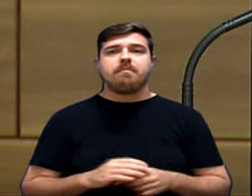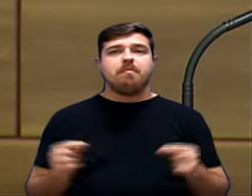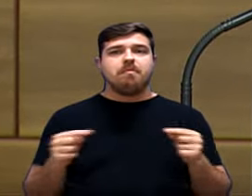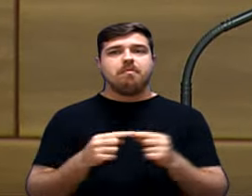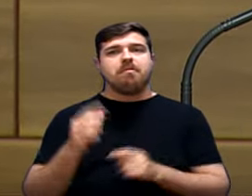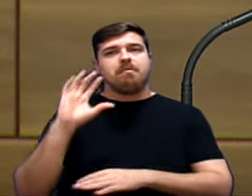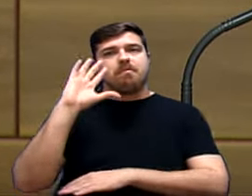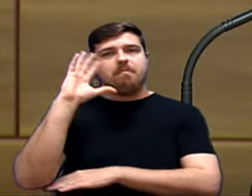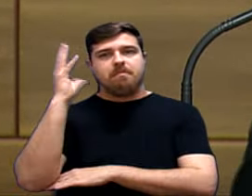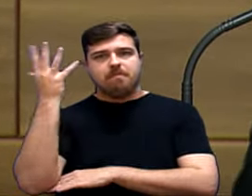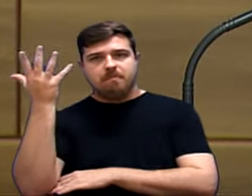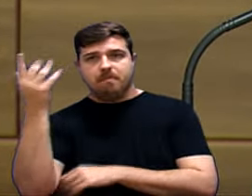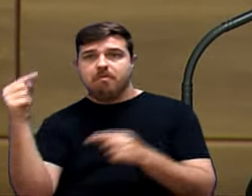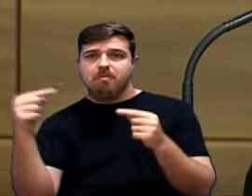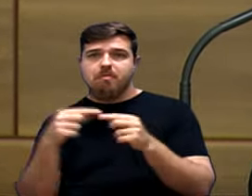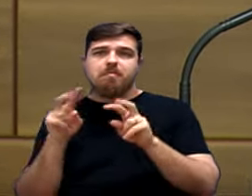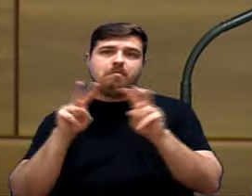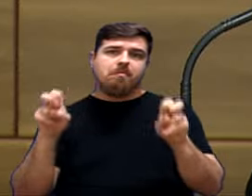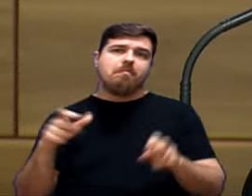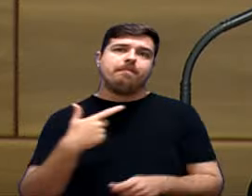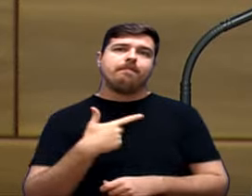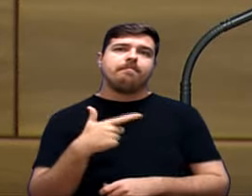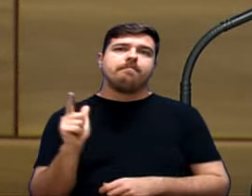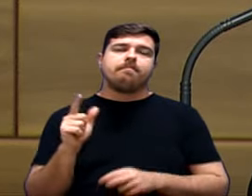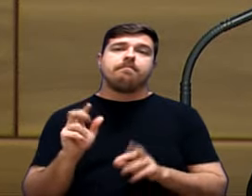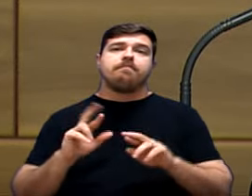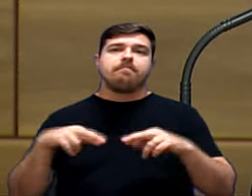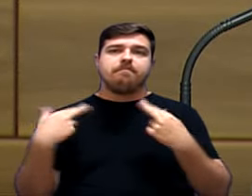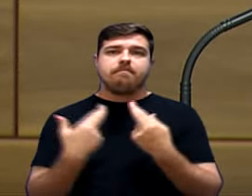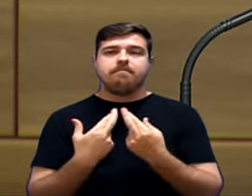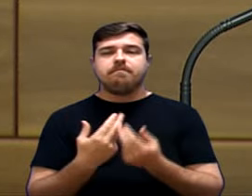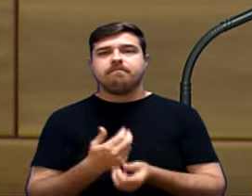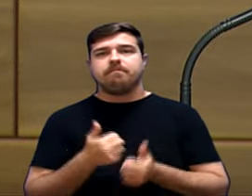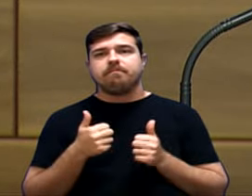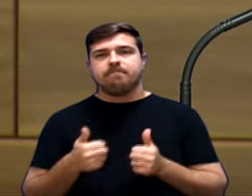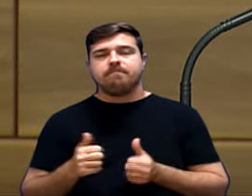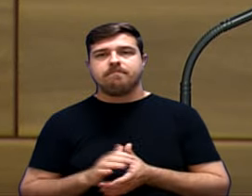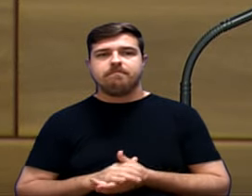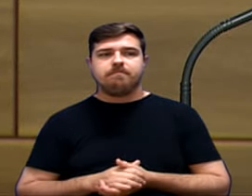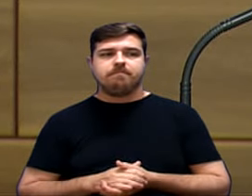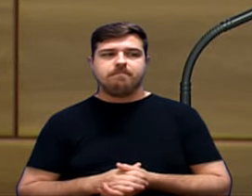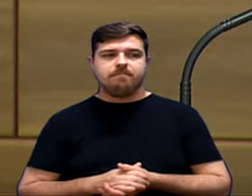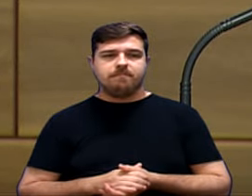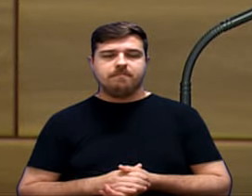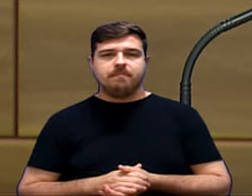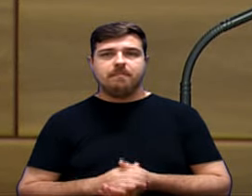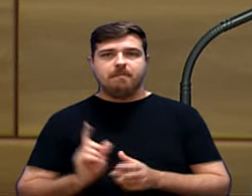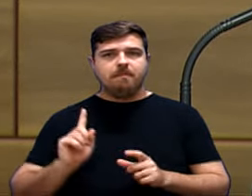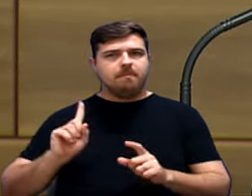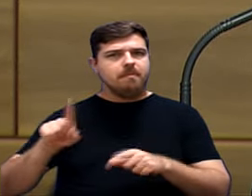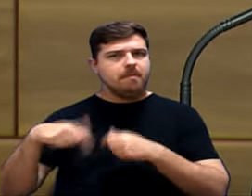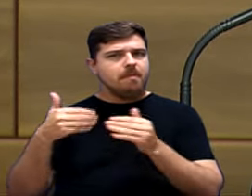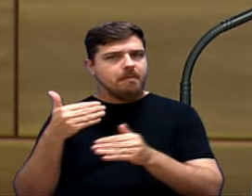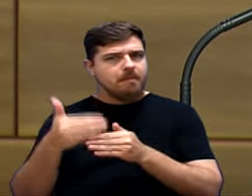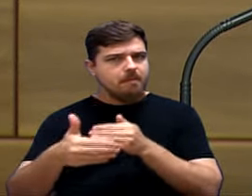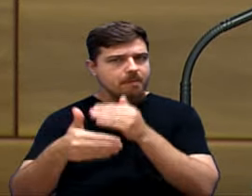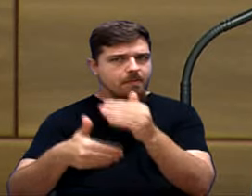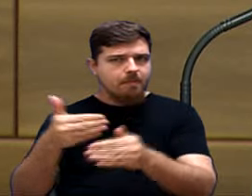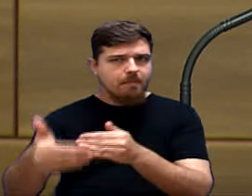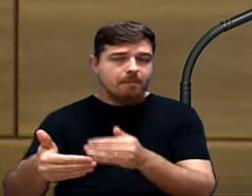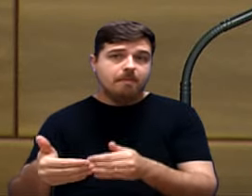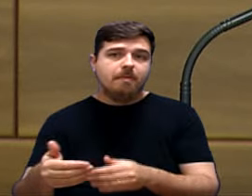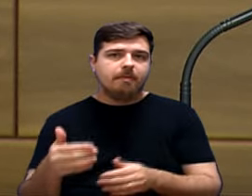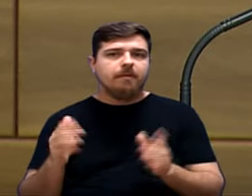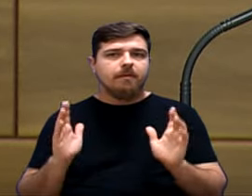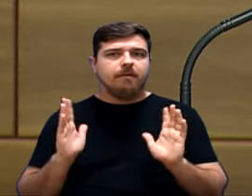né esse é assunto eh mais específico nesses nesses planos que serão discutidos na sequência que estão previstos inclusive